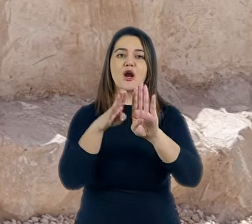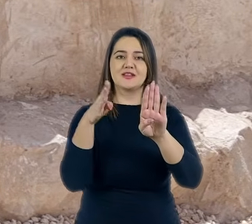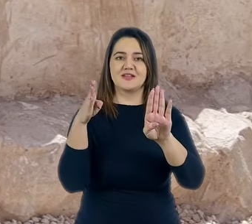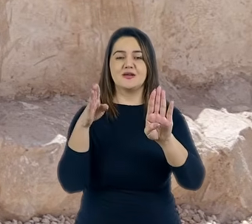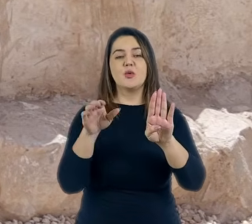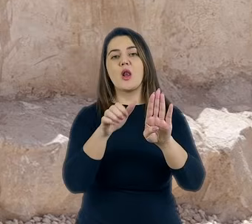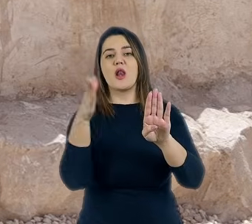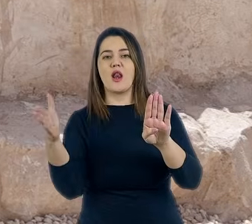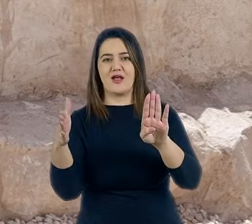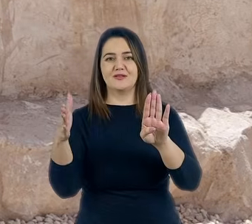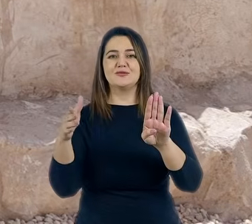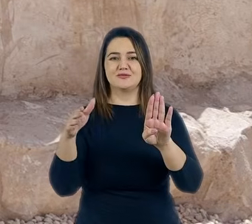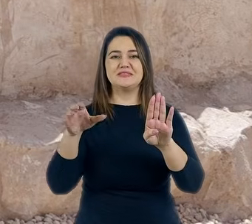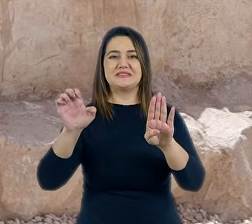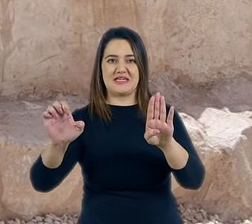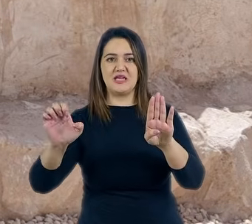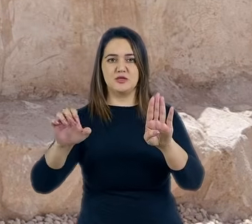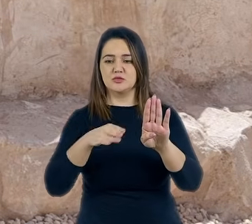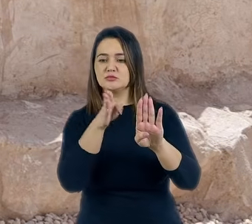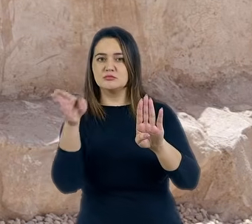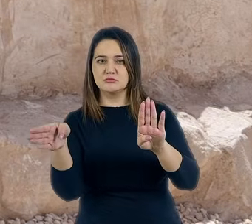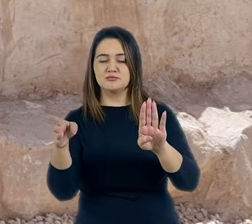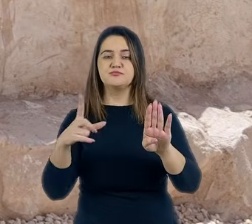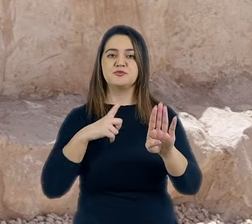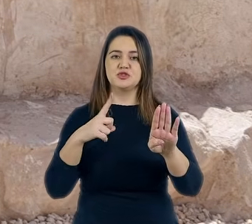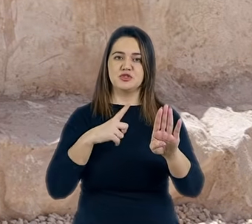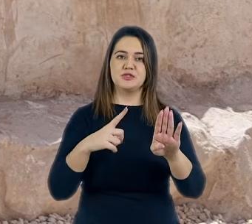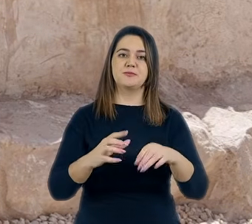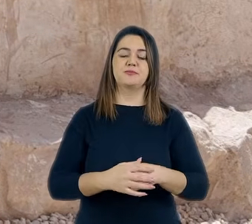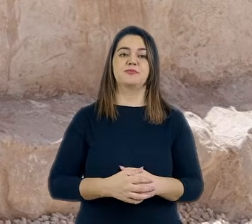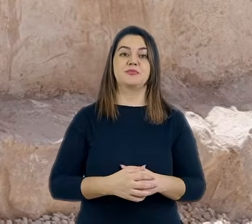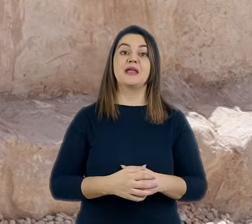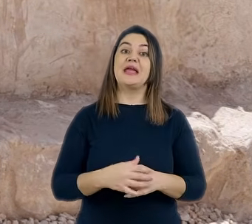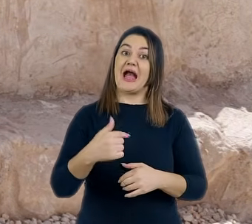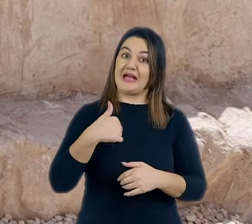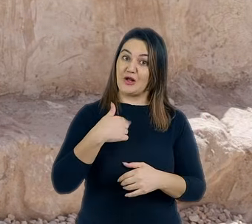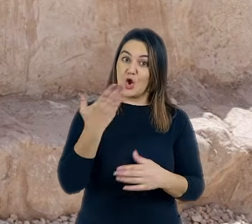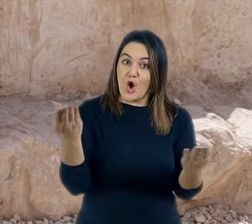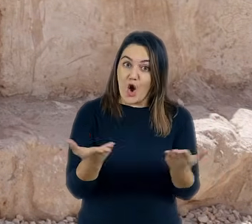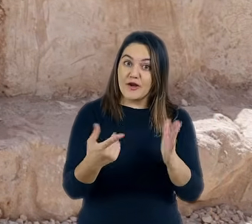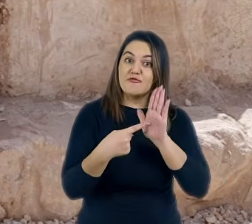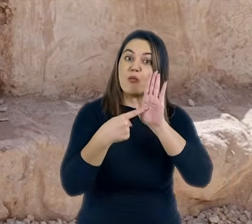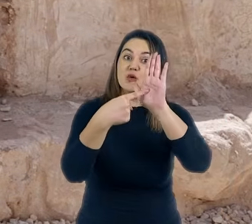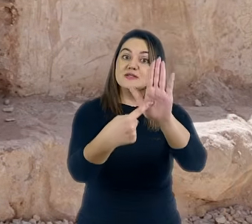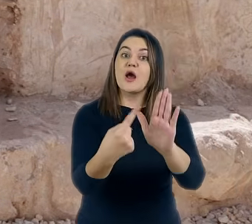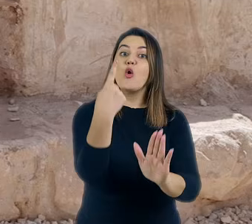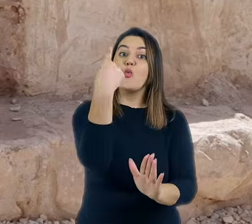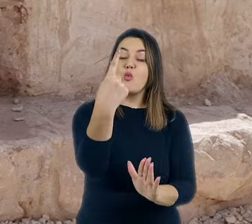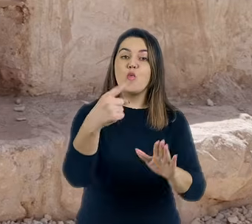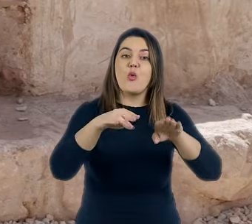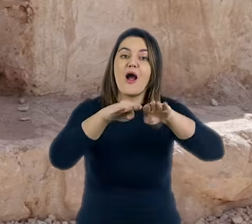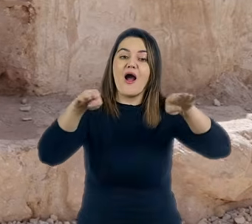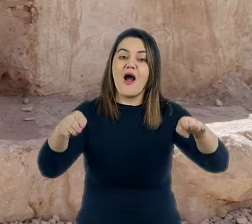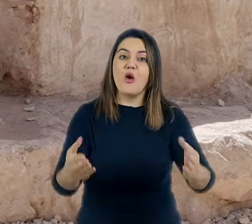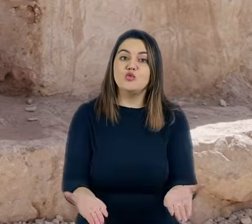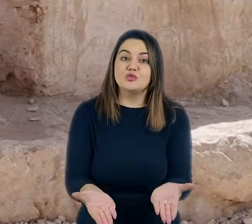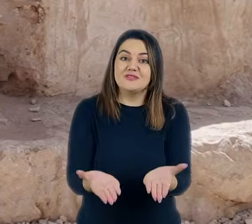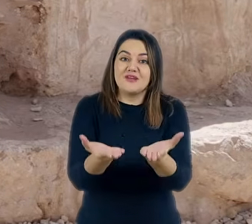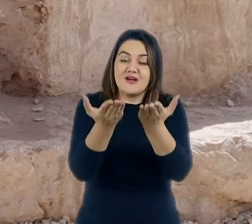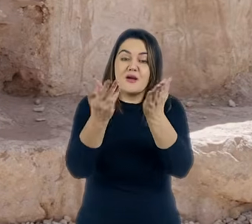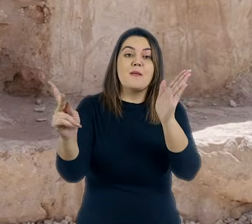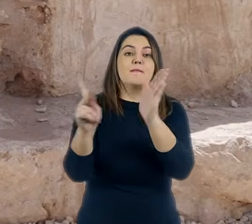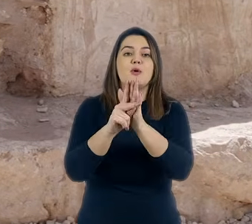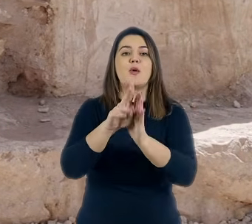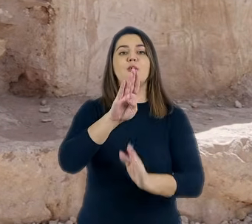entrava à esquerda dela. E o que nós temos ali atrás é um desses altares de Baal que foi encontrado aqui